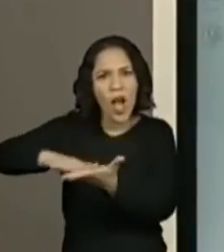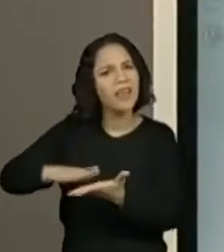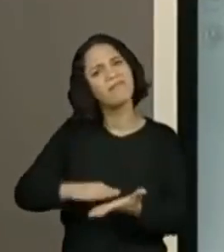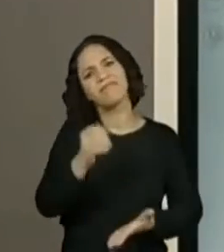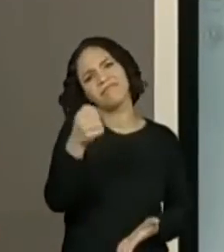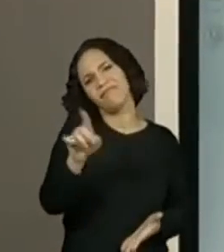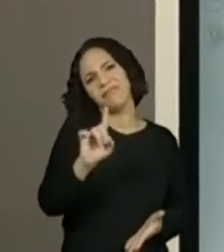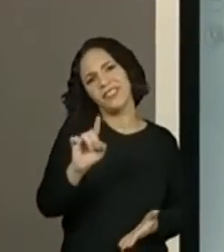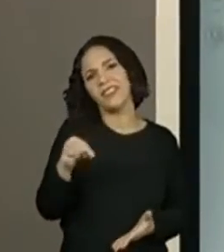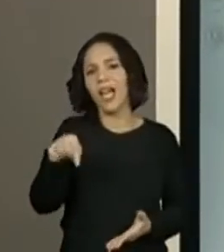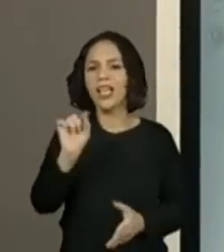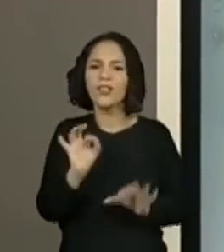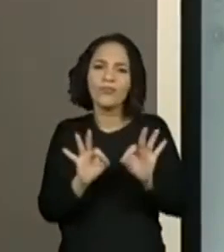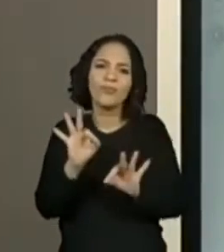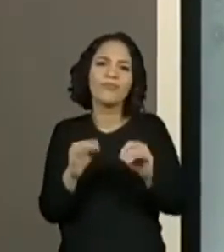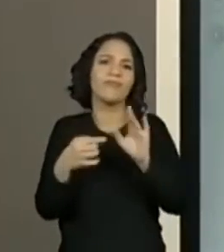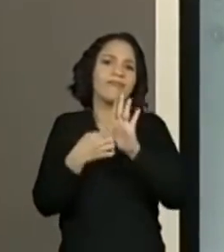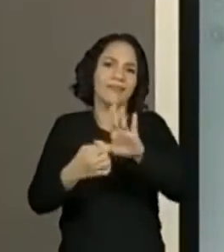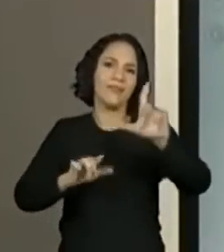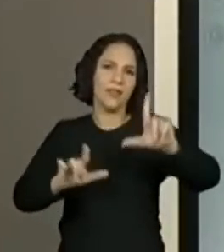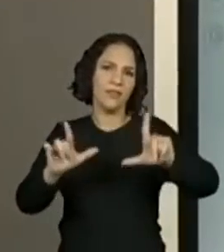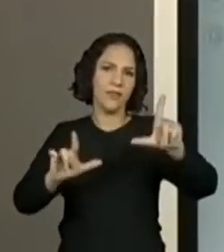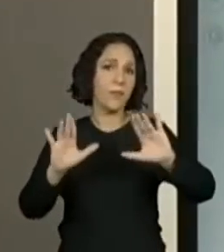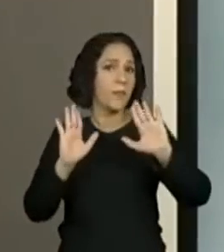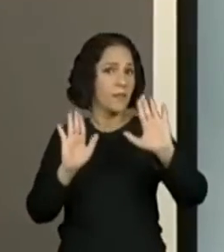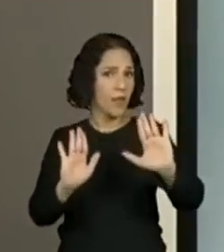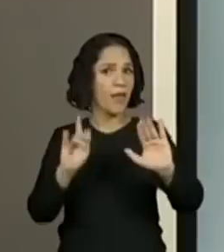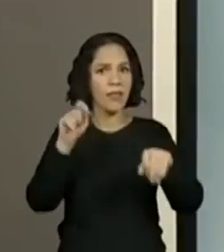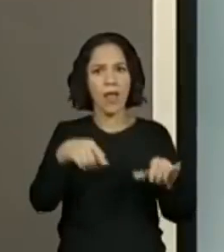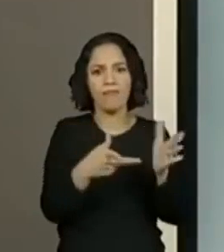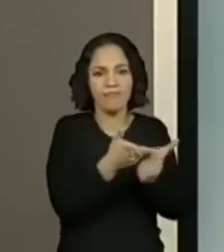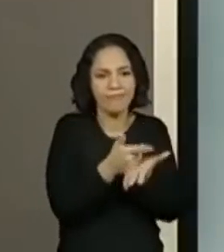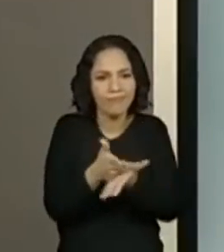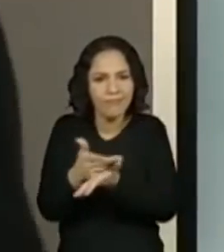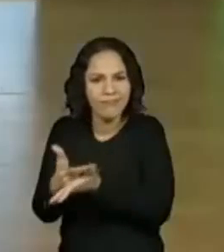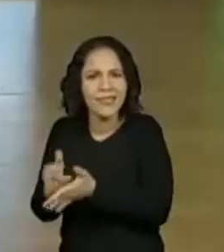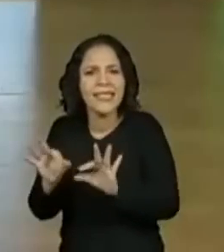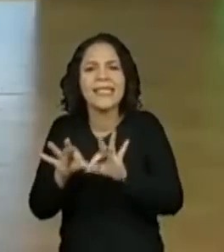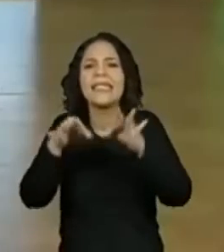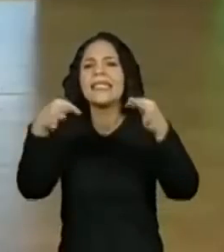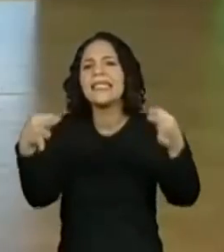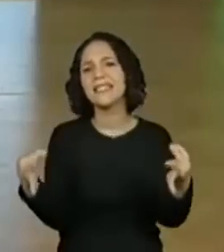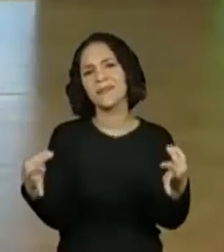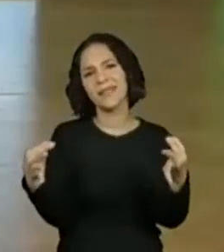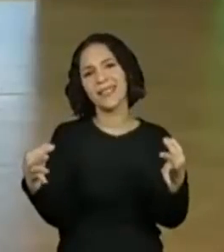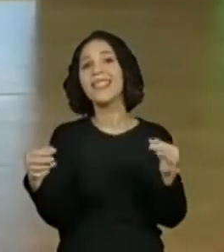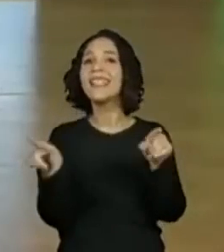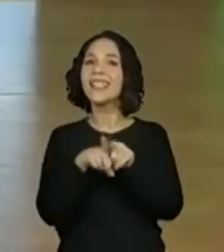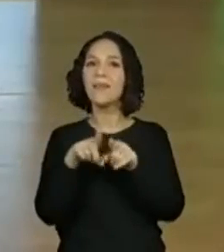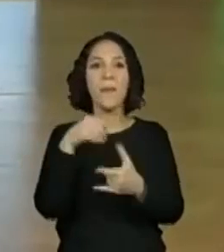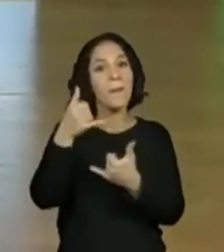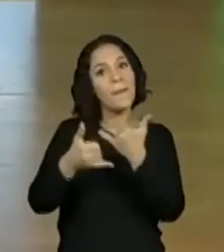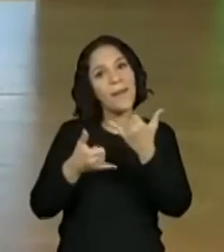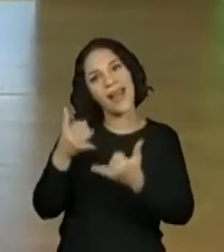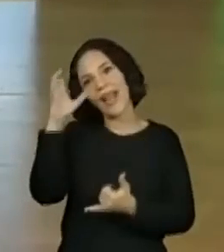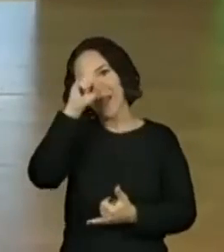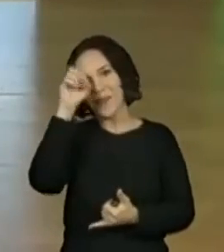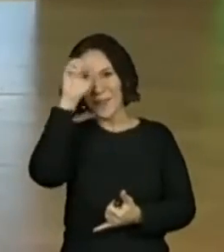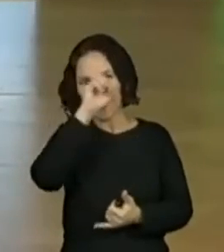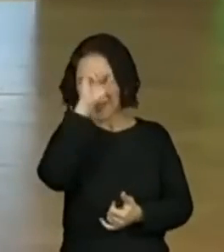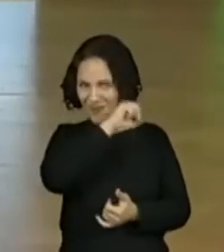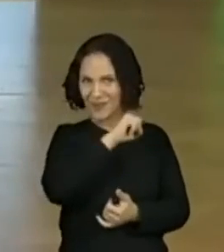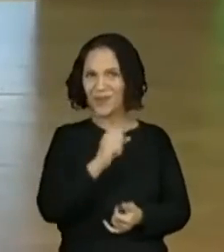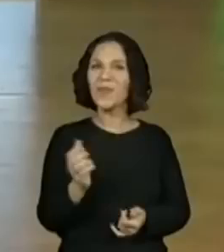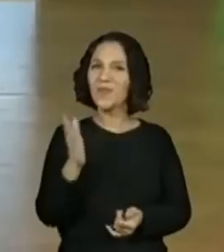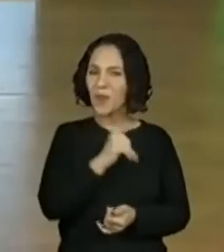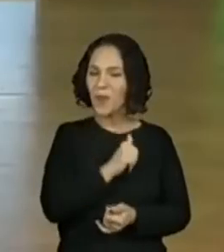desse jeito que nós fizemos, não. Dá para desenhar, dá para brincar bastante e ao mesmo tempo ir aprendendo. E aí, como